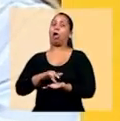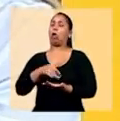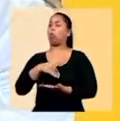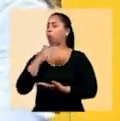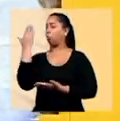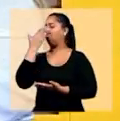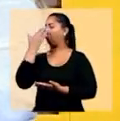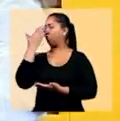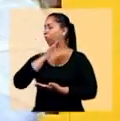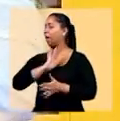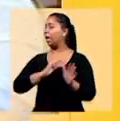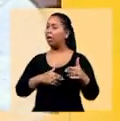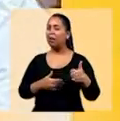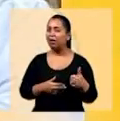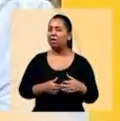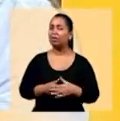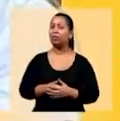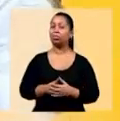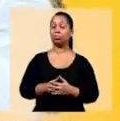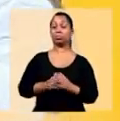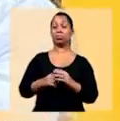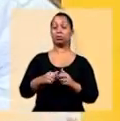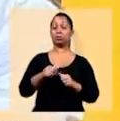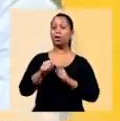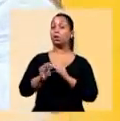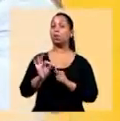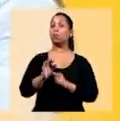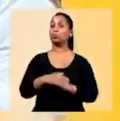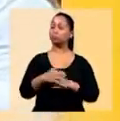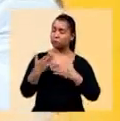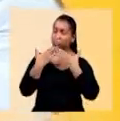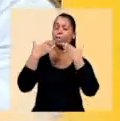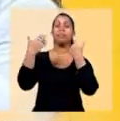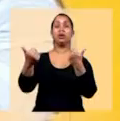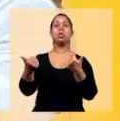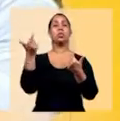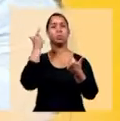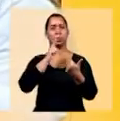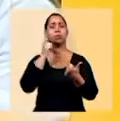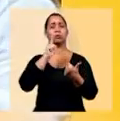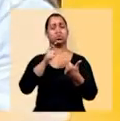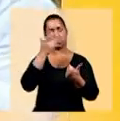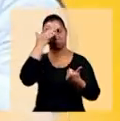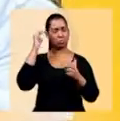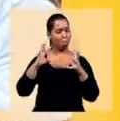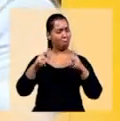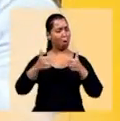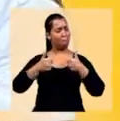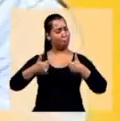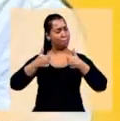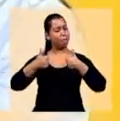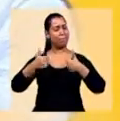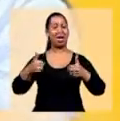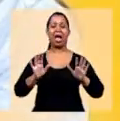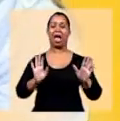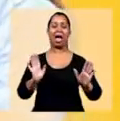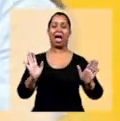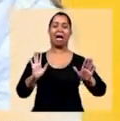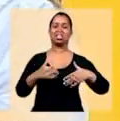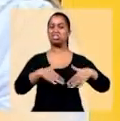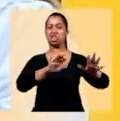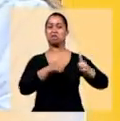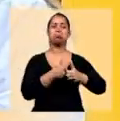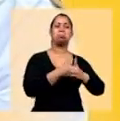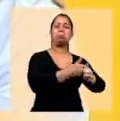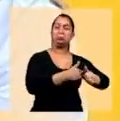vê. Não é? Em time que está ganhando não se mexe. Então está produzindo, ele está conseguindo levar todo mundo ali do jeito dele, então deixa ele fazer